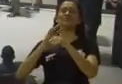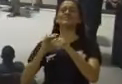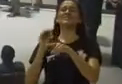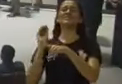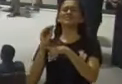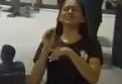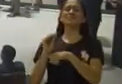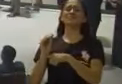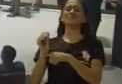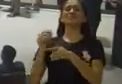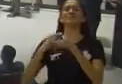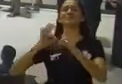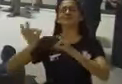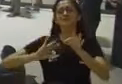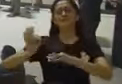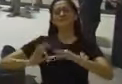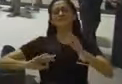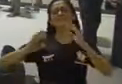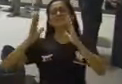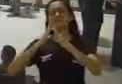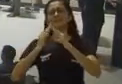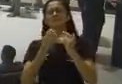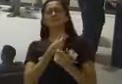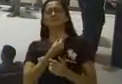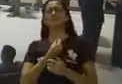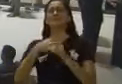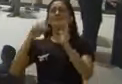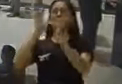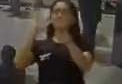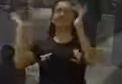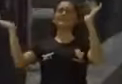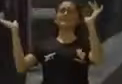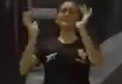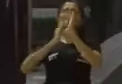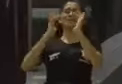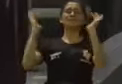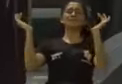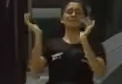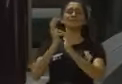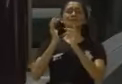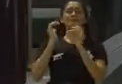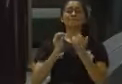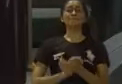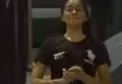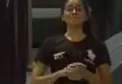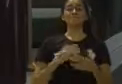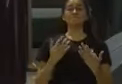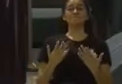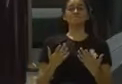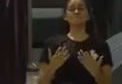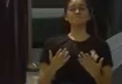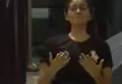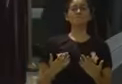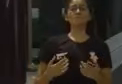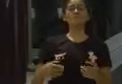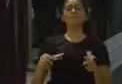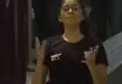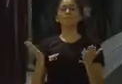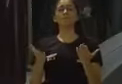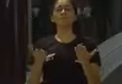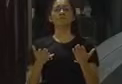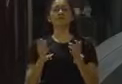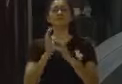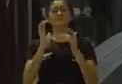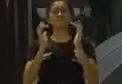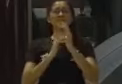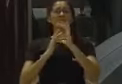mora, tem alguém que rege, tem alguém que domina, e ele é Jesus. E por isso que você está aqui hoje